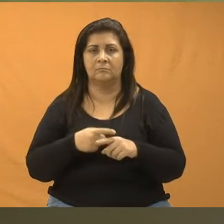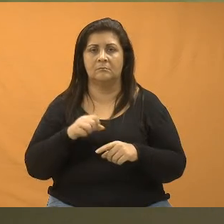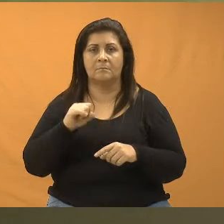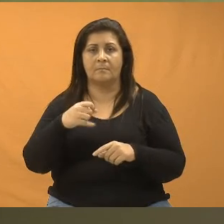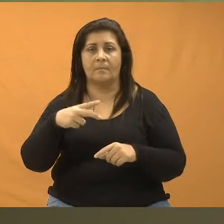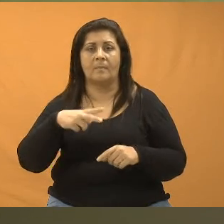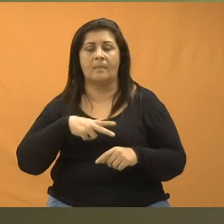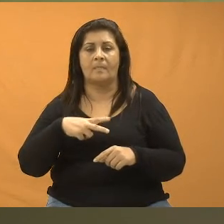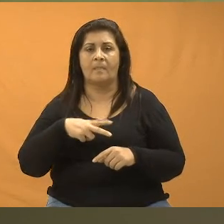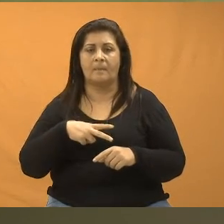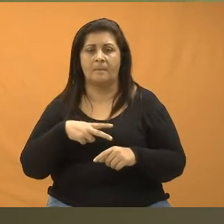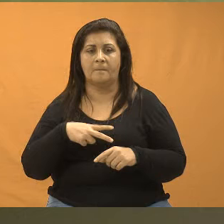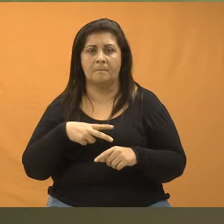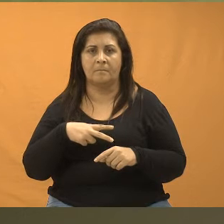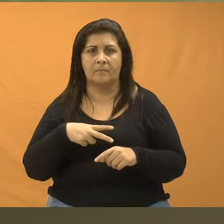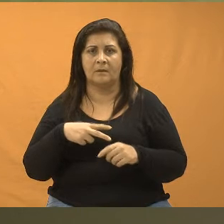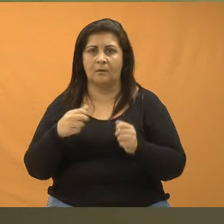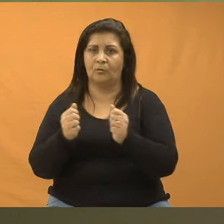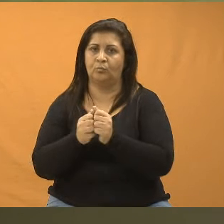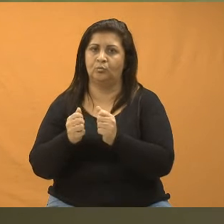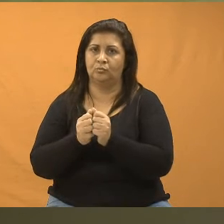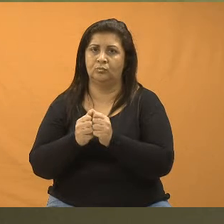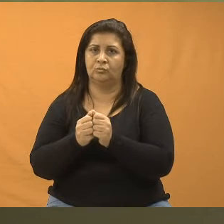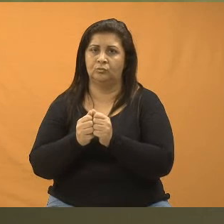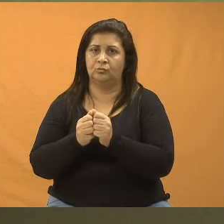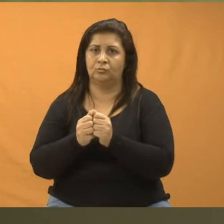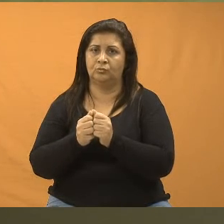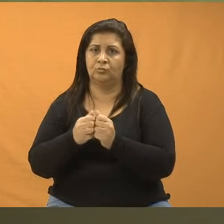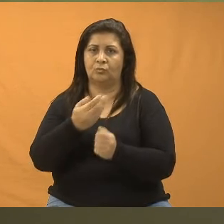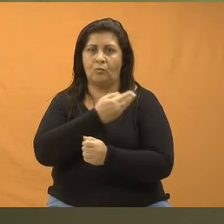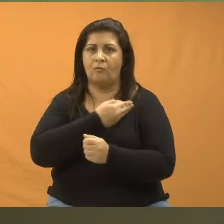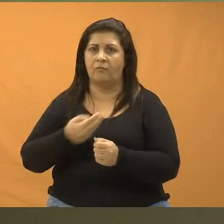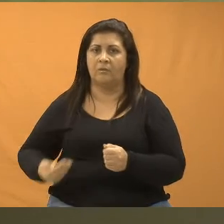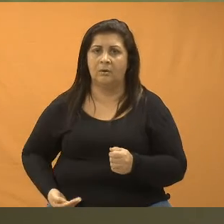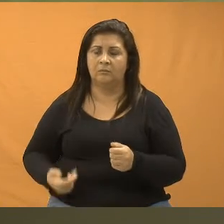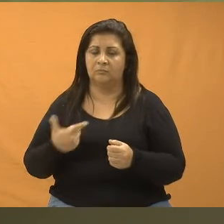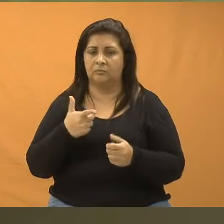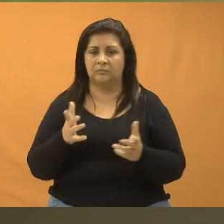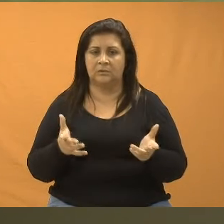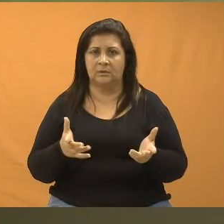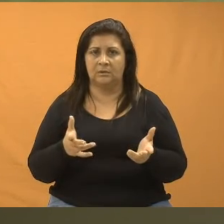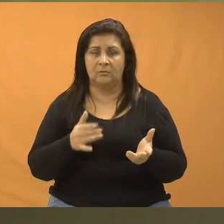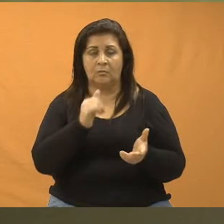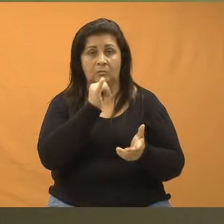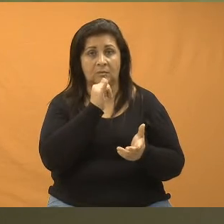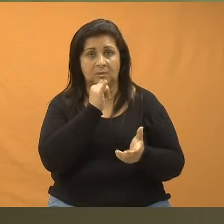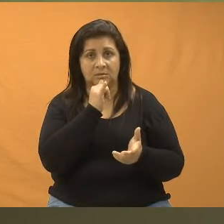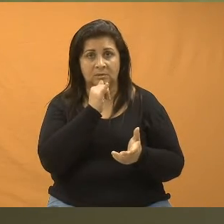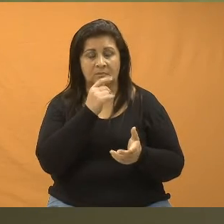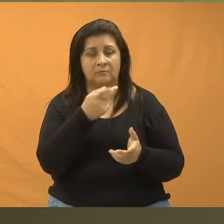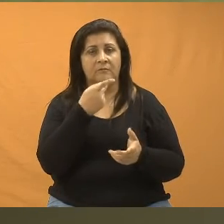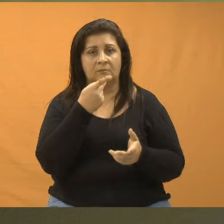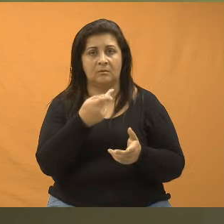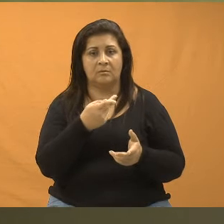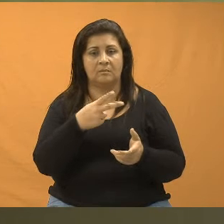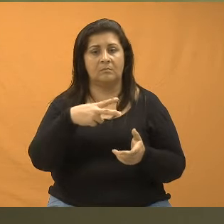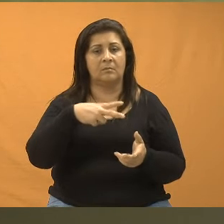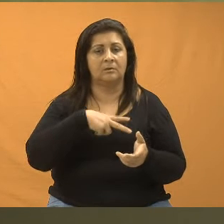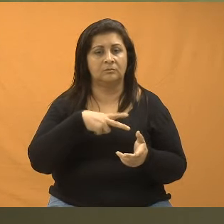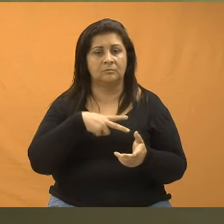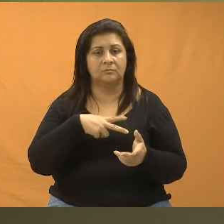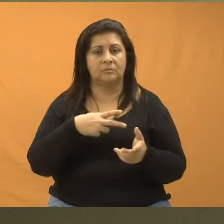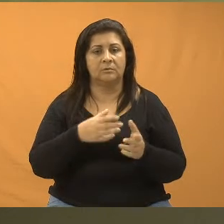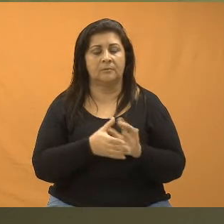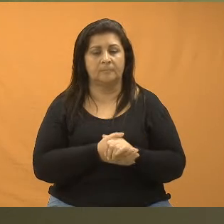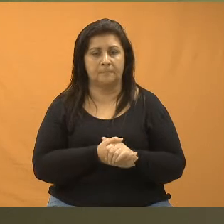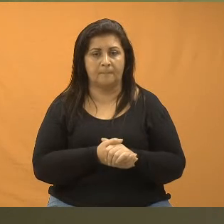num hospital público não existe. Então, esse exemplo que você deu é um exemplo que a gente está se mirando nele,